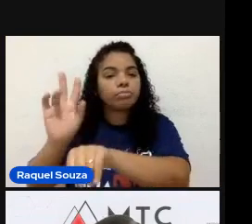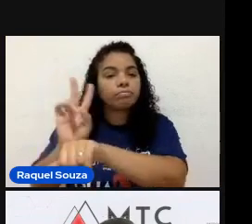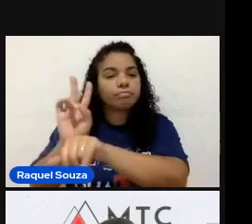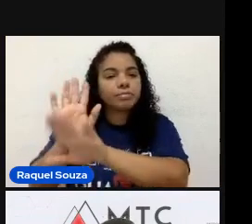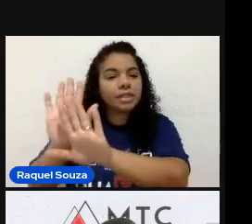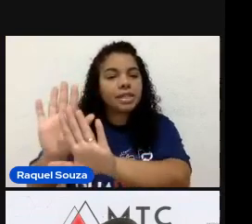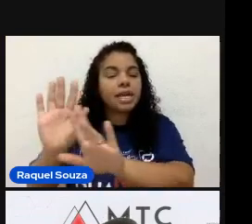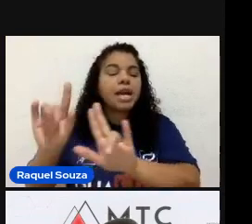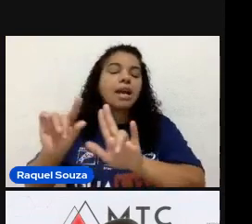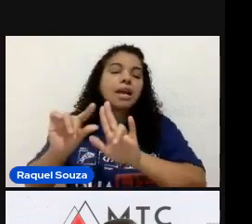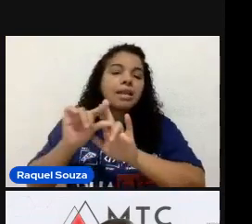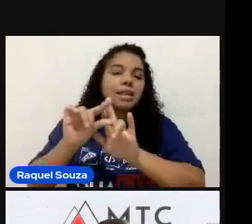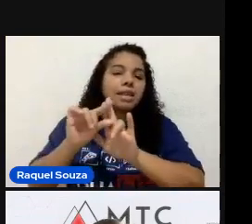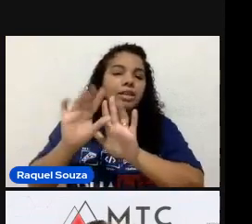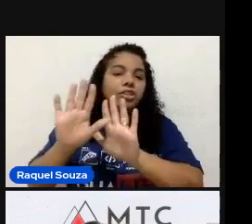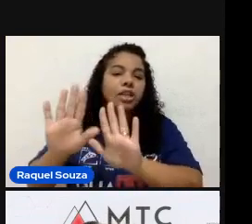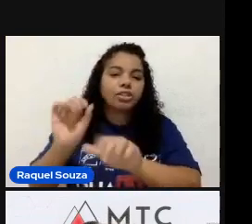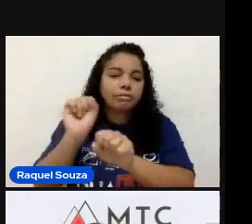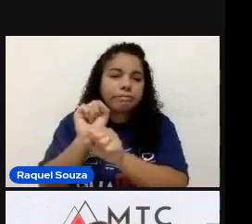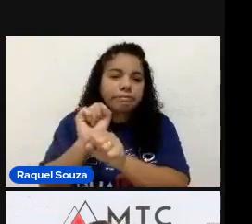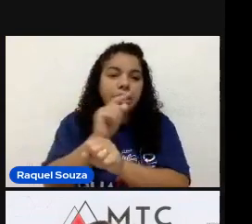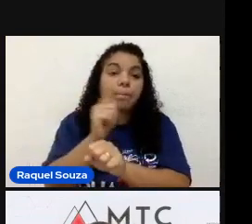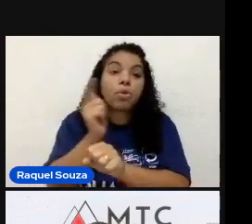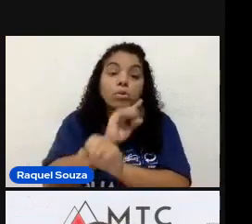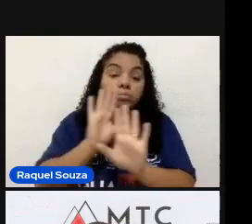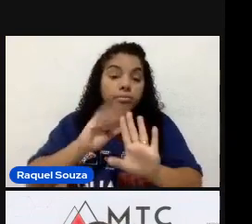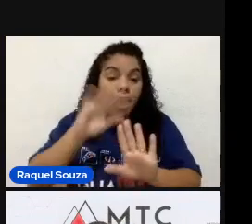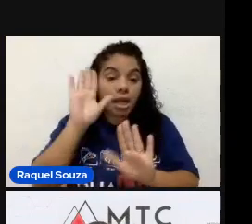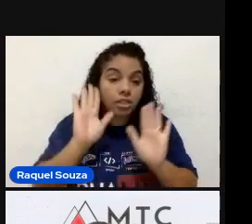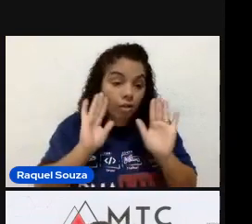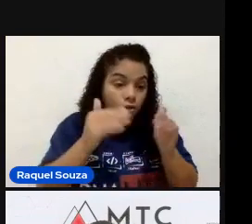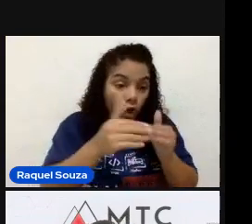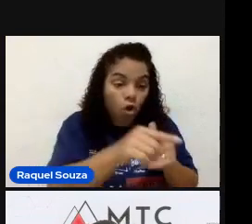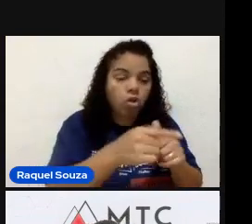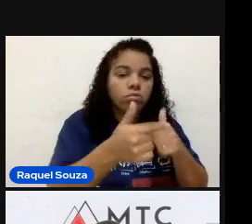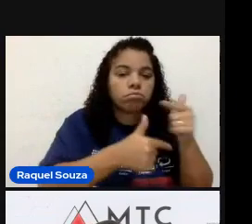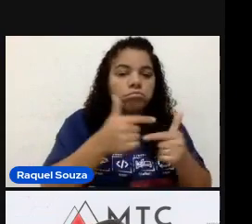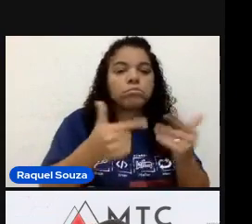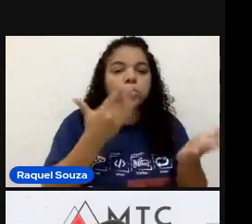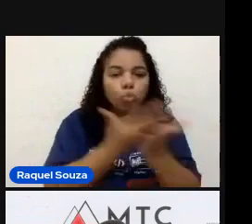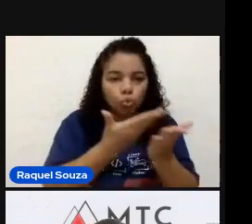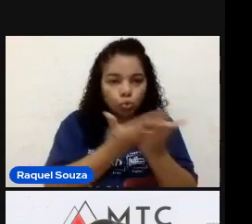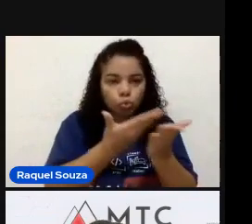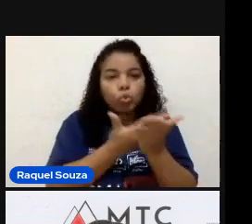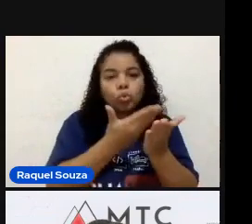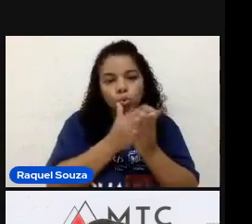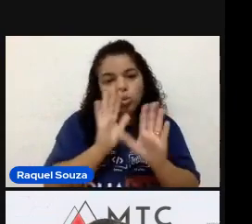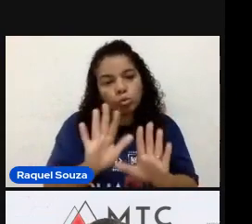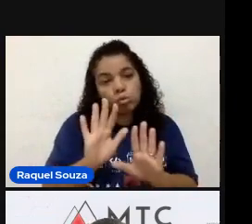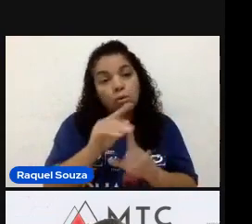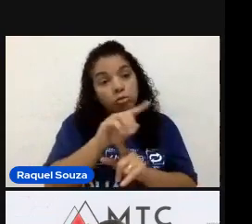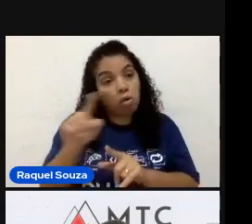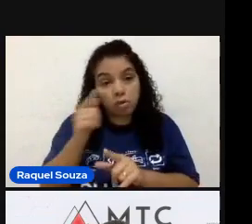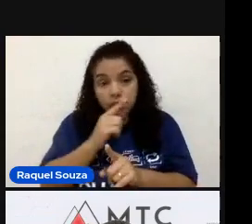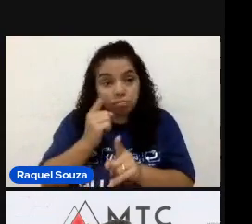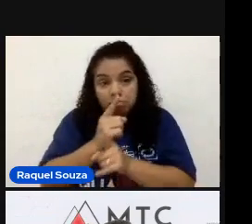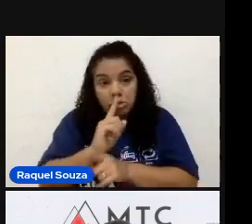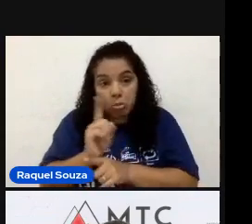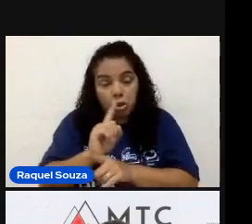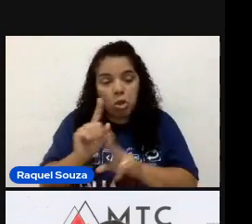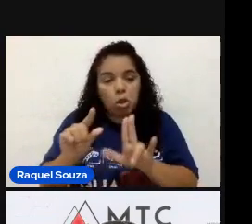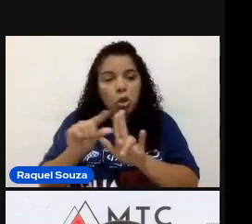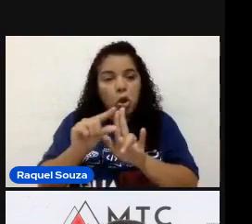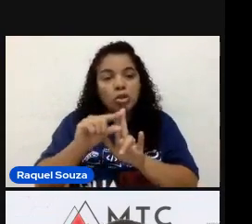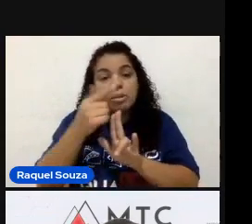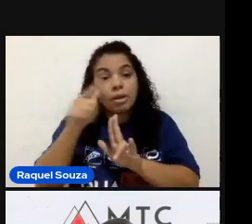parar ele um pouquinho para poder eu ter mais foco no meu trabalho e nos meus estudos. Então ele está um pouco hibernado, talvez vocês não me achem, mas nos